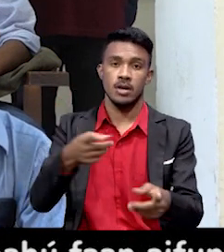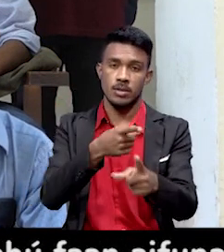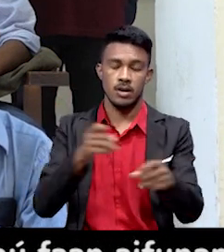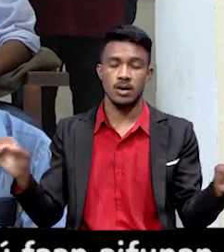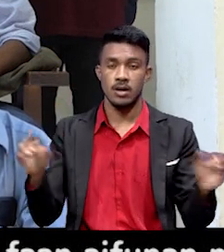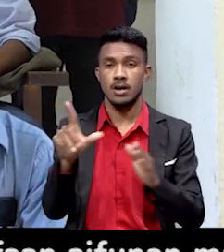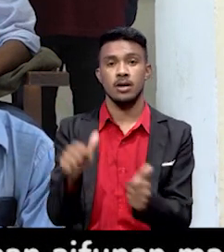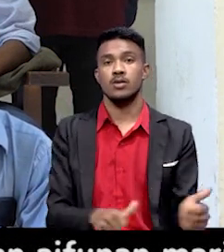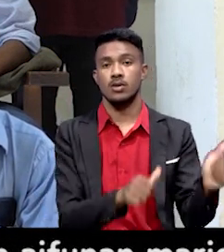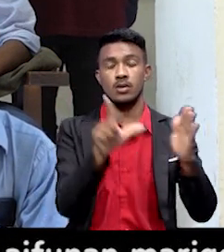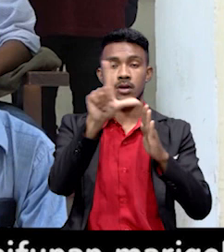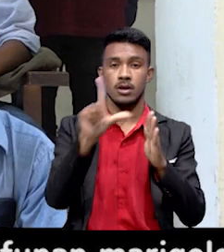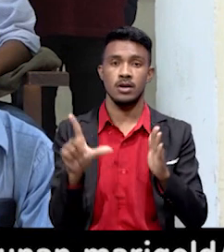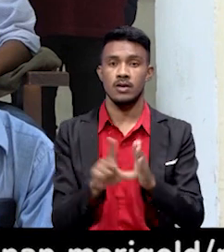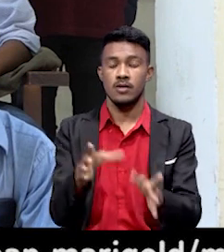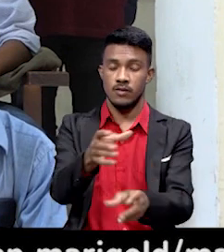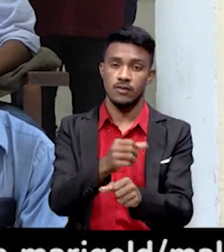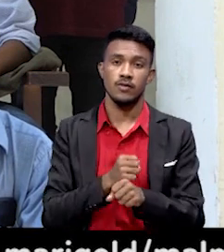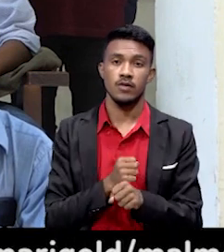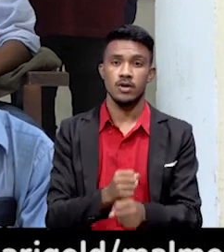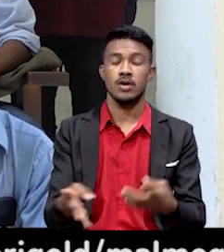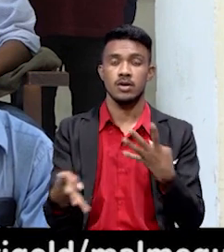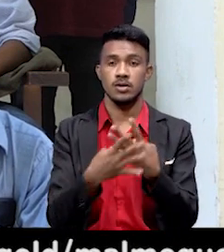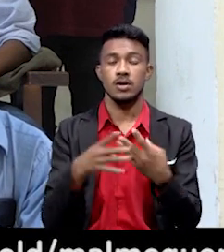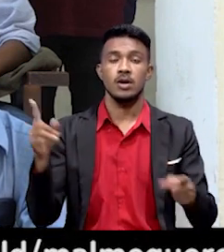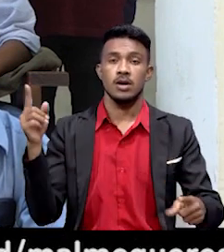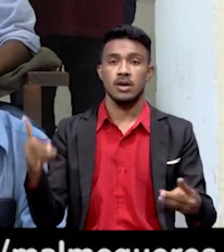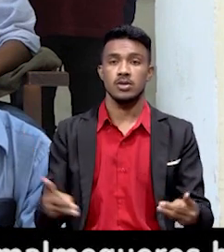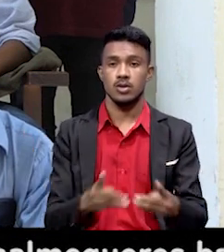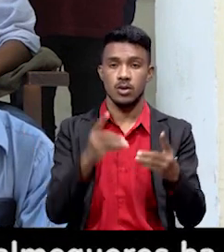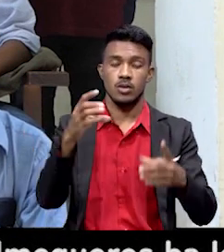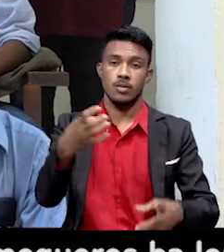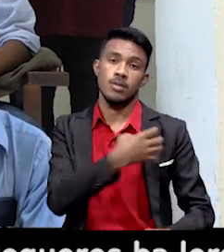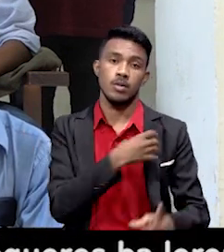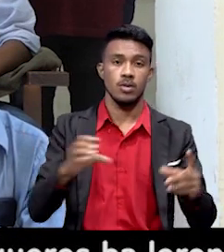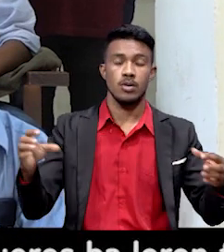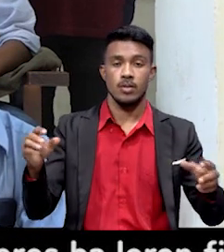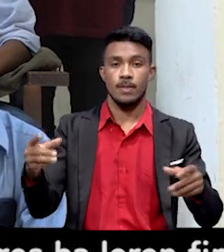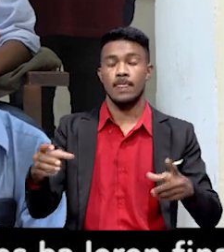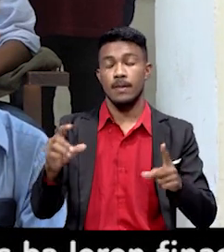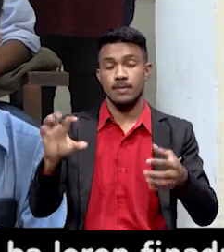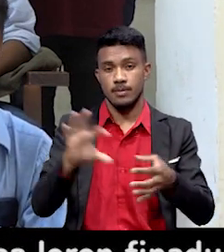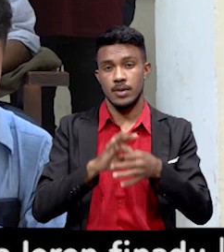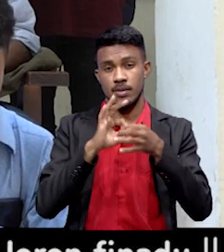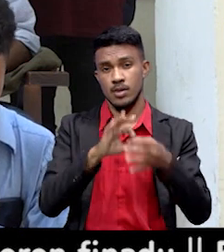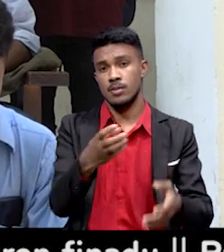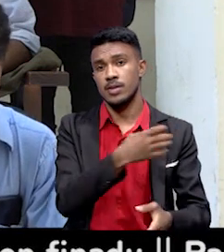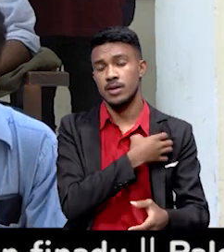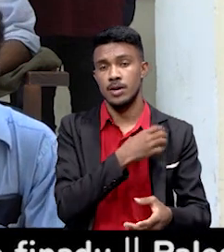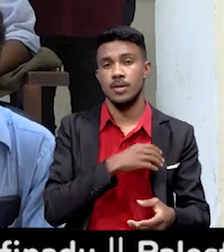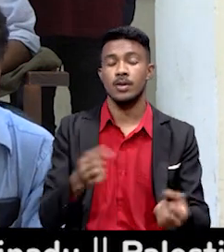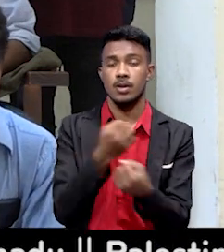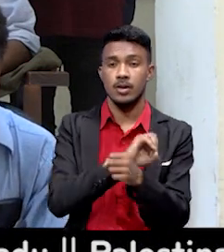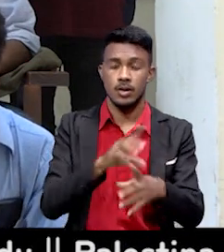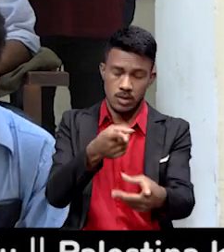foti medidas nebe rigoroso asoro oknum PENITELI nebe halakon ona aminia oang no aminia colega José Manuel Correia ne